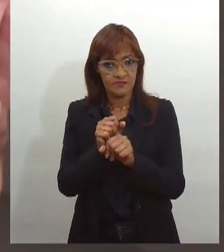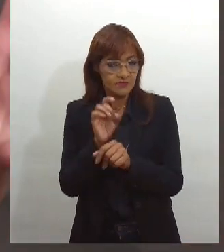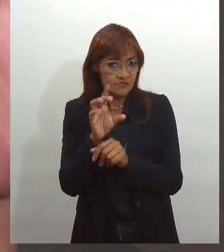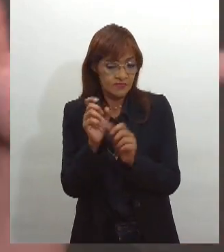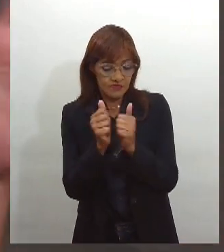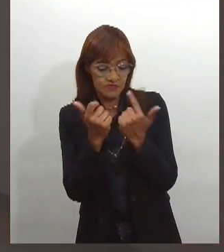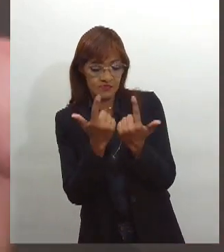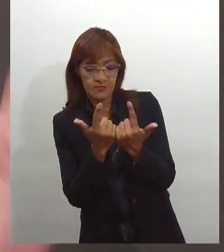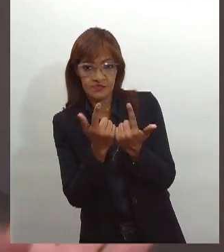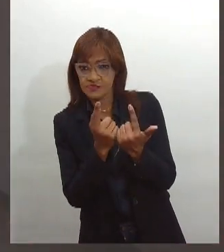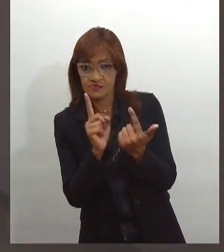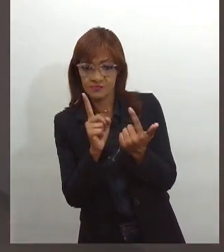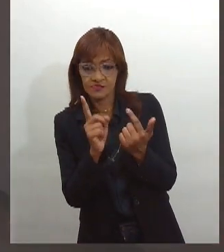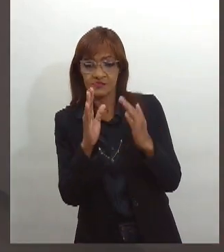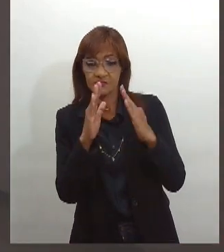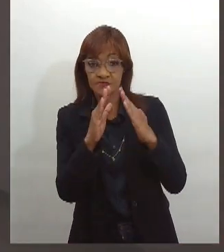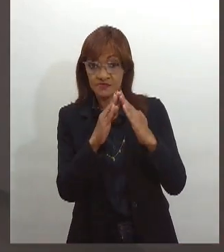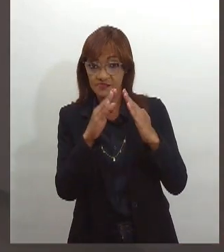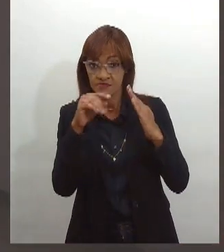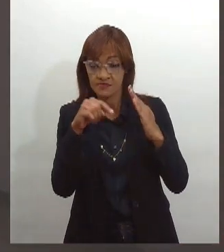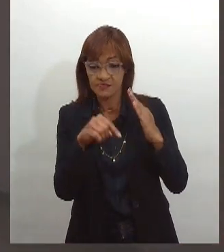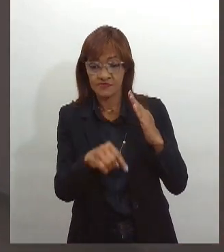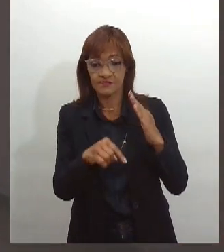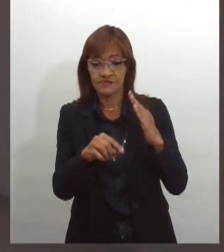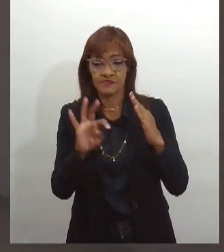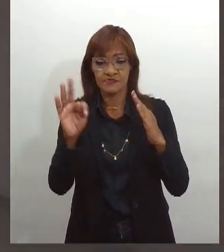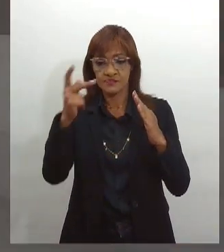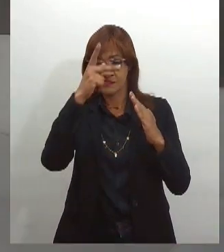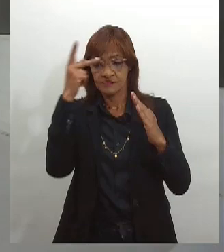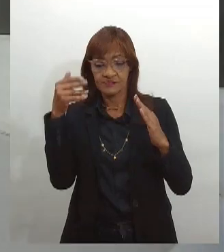das pessoas que vivem em Sergipe, né?